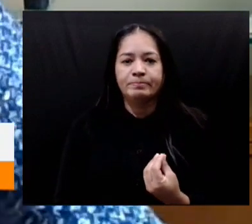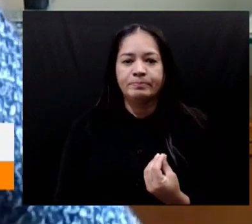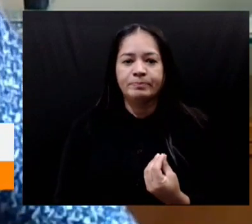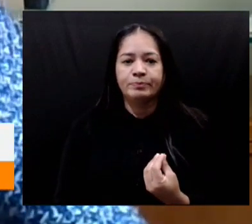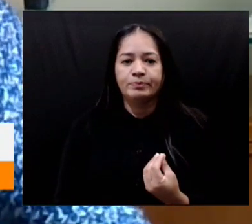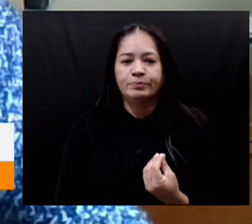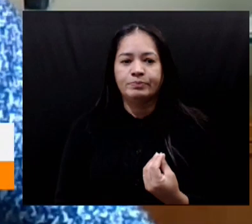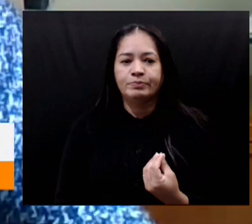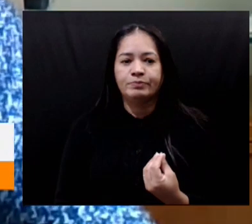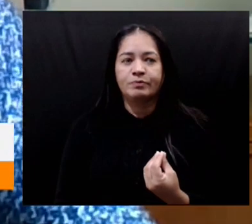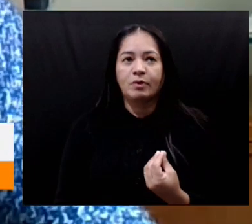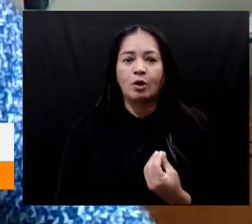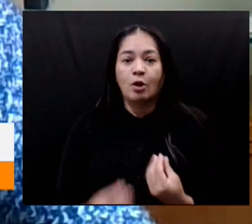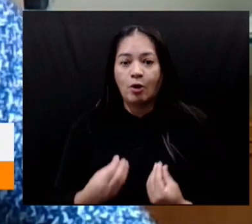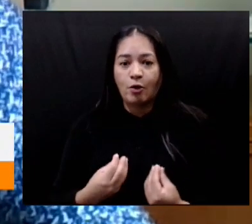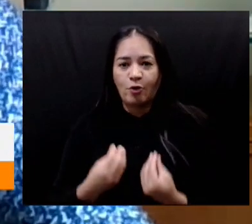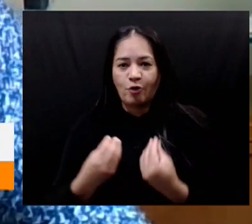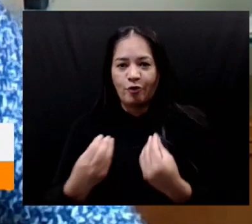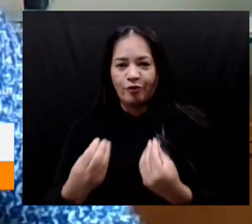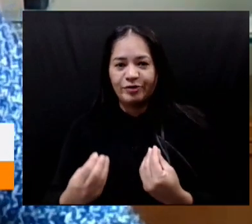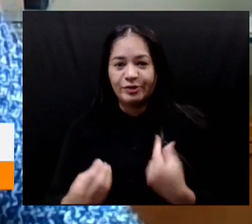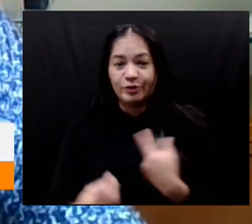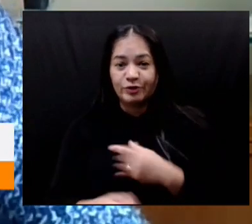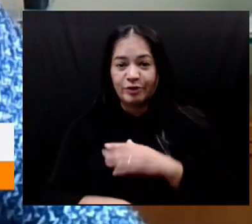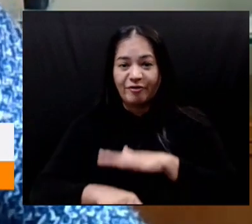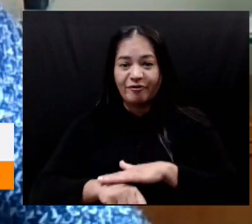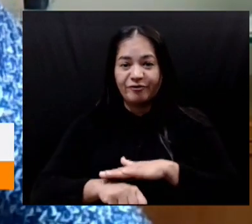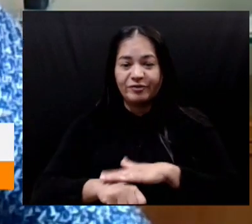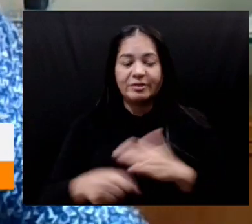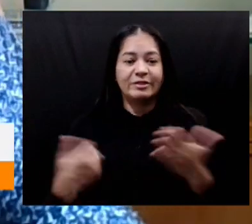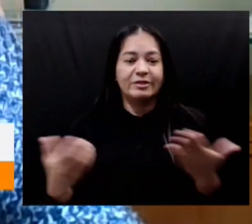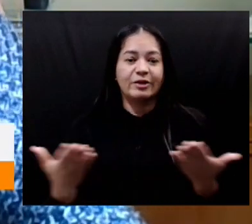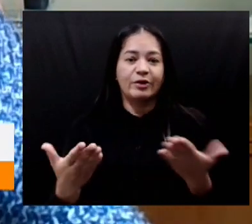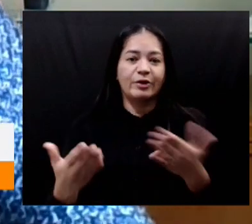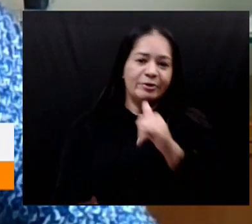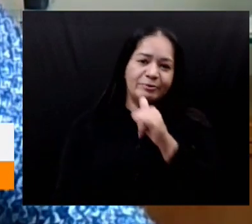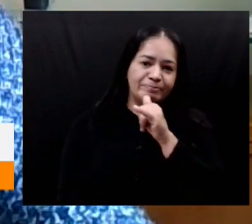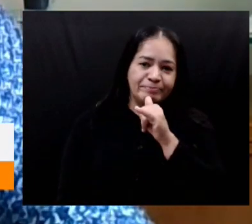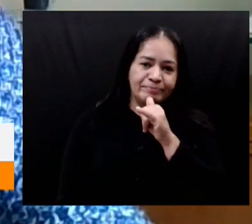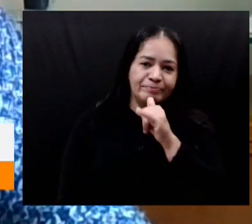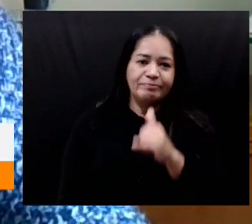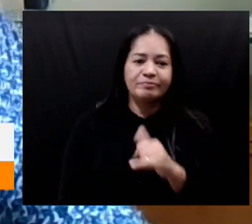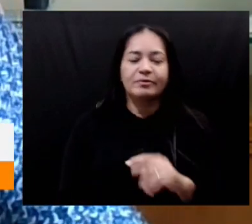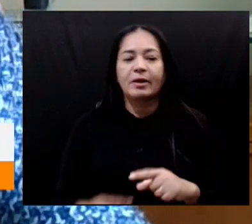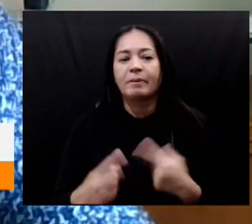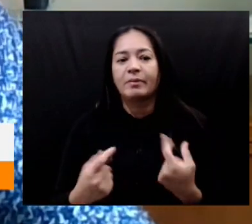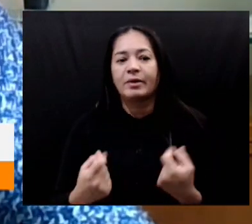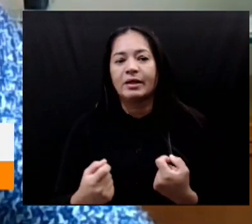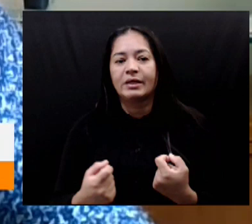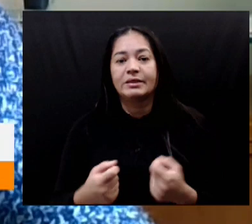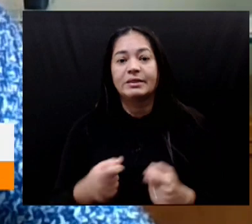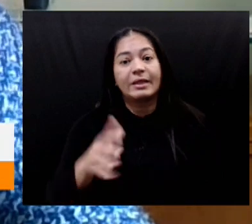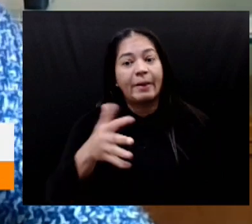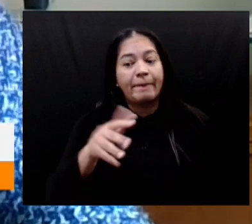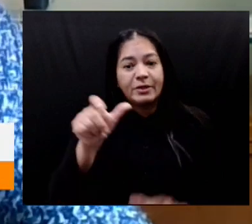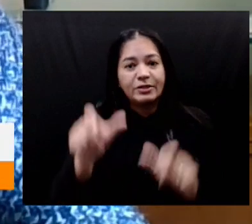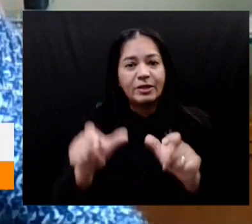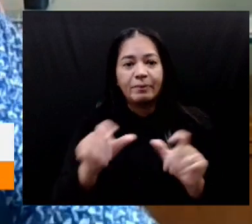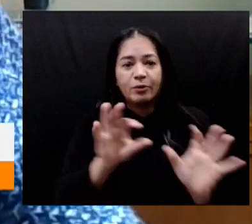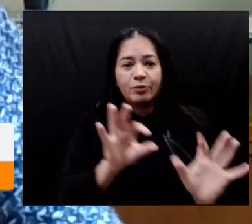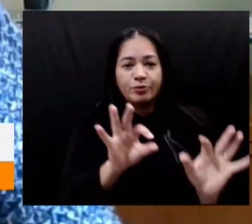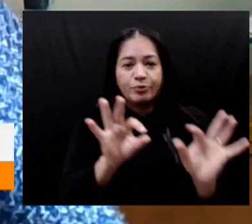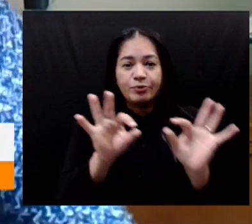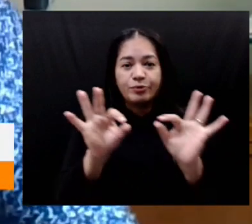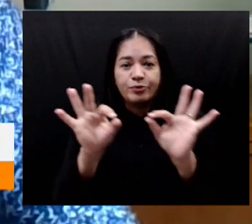oferecer o que estamos fazendo aqui agora, por exemplo, uhum, mas depende da pessoa assistir ao programa